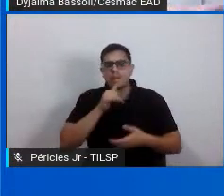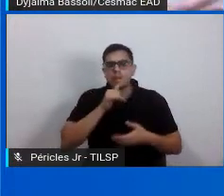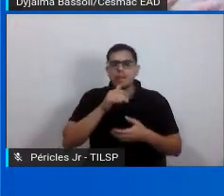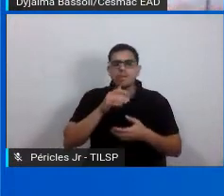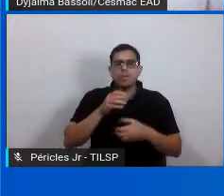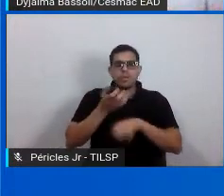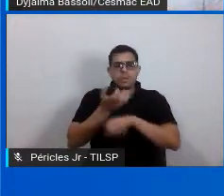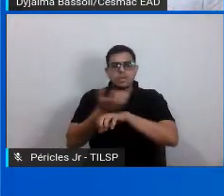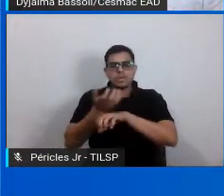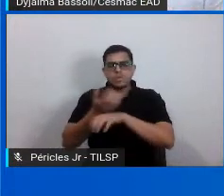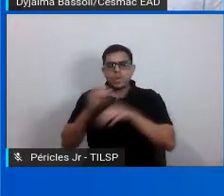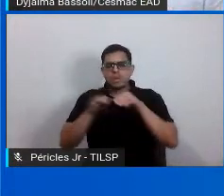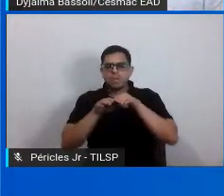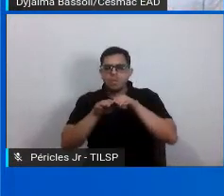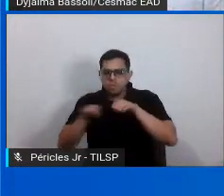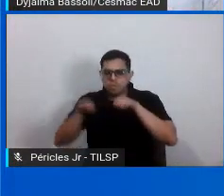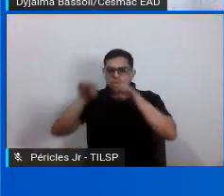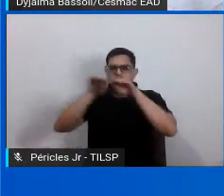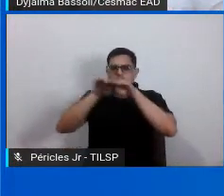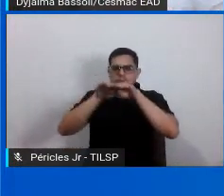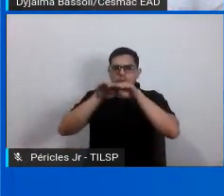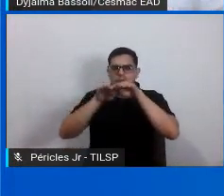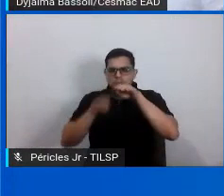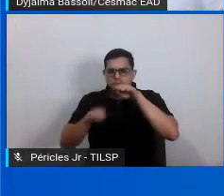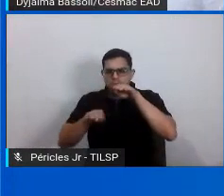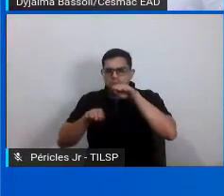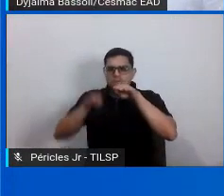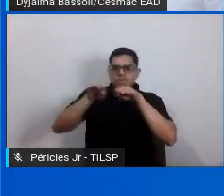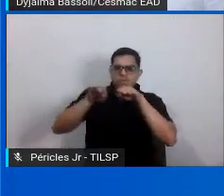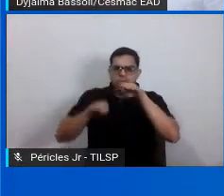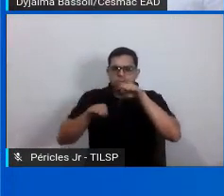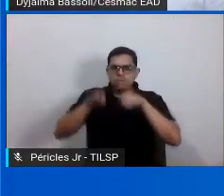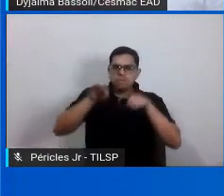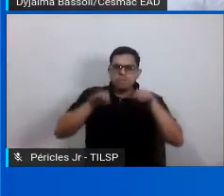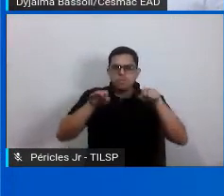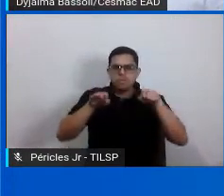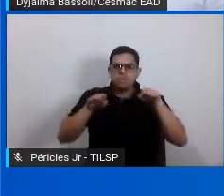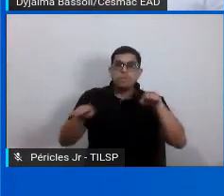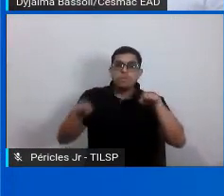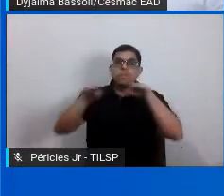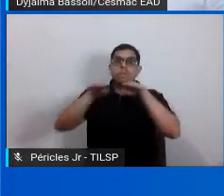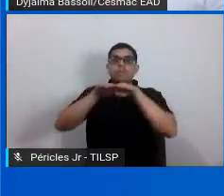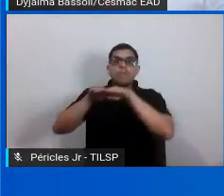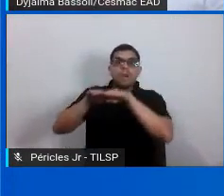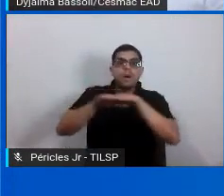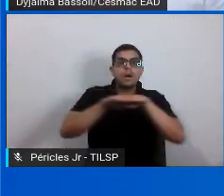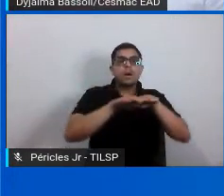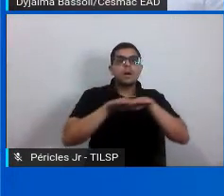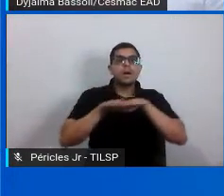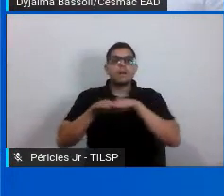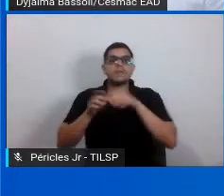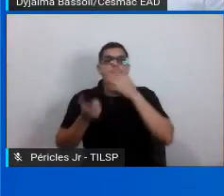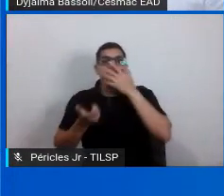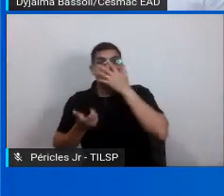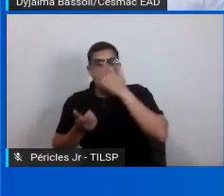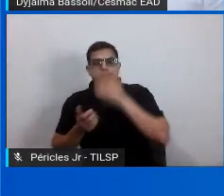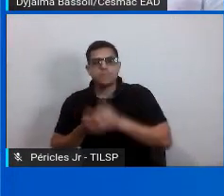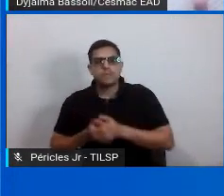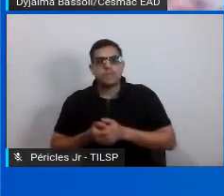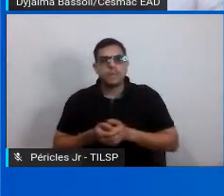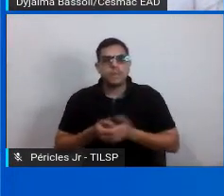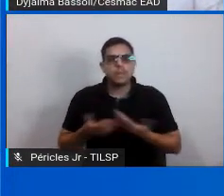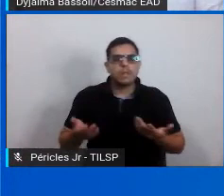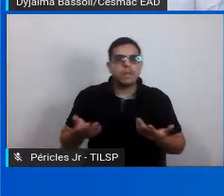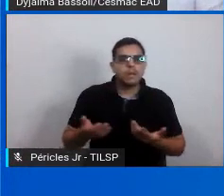para se trabalhar com educação a distância muito Embora esteja decaindo a idade média do aluno de educação à distância